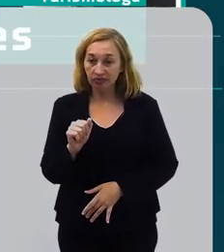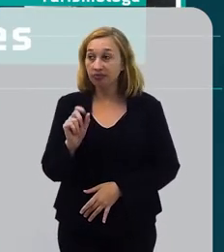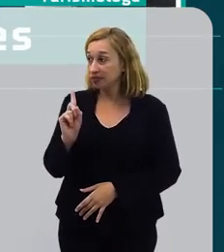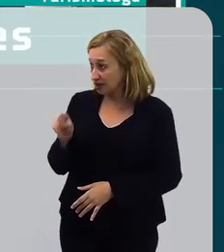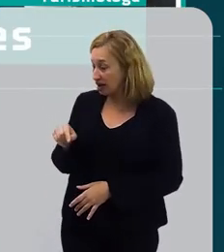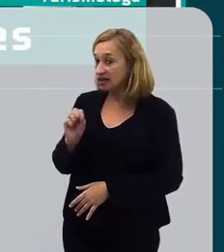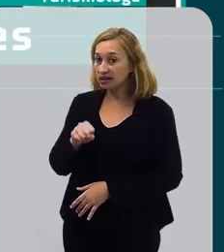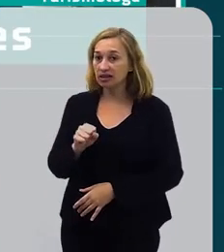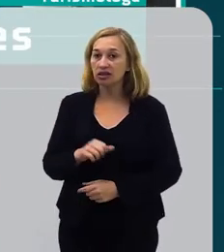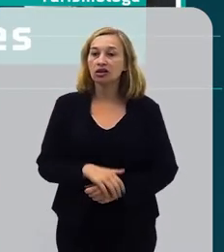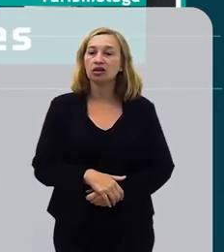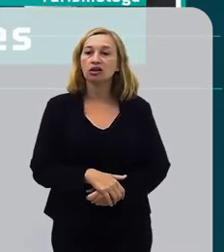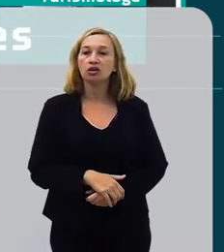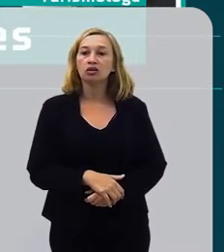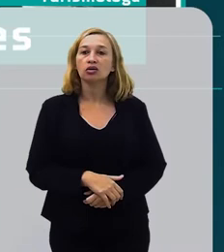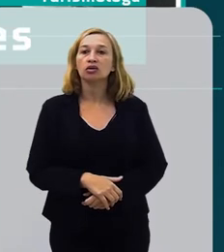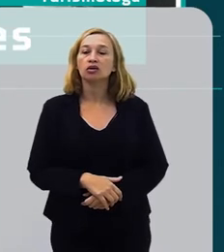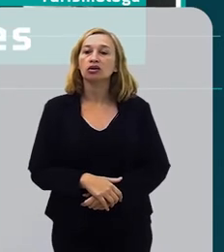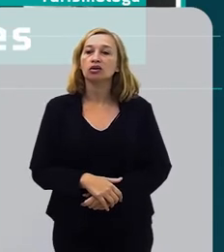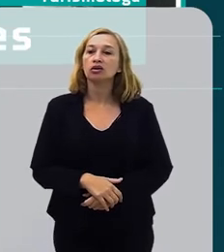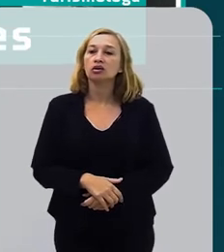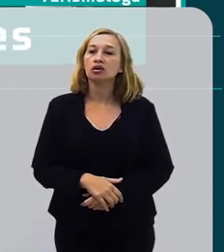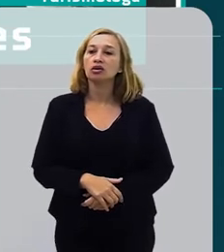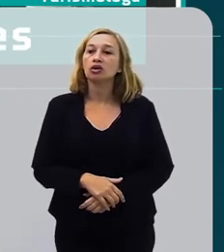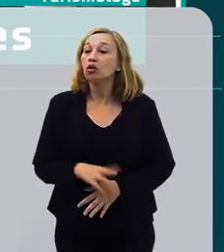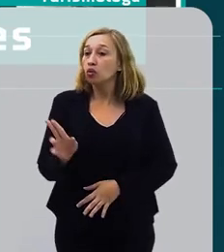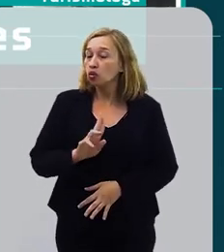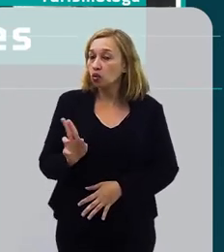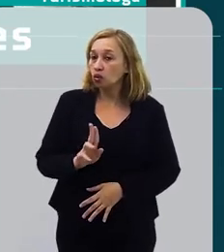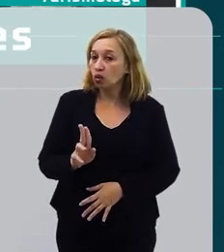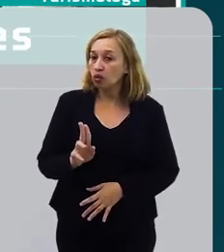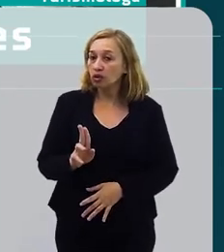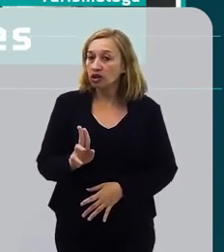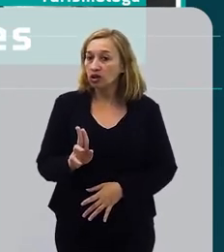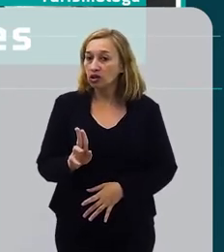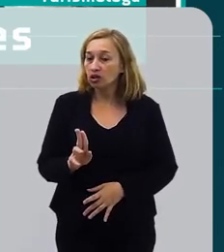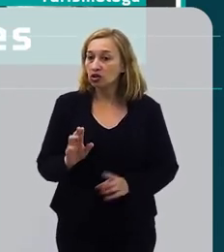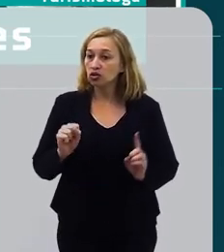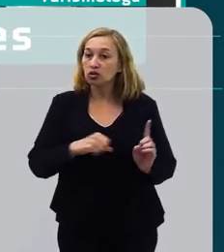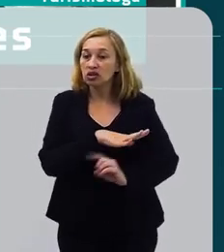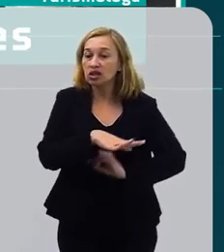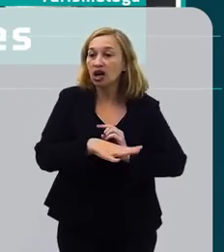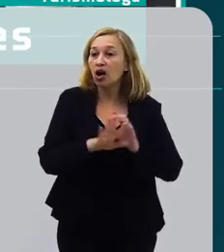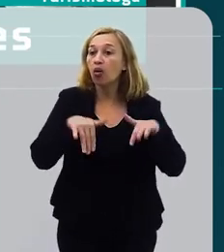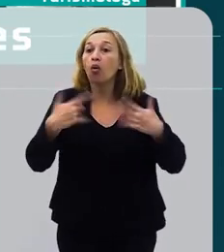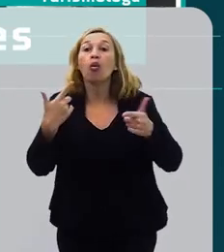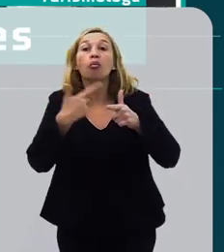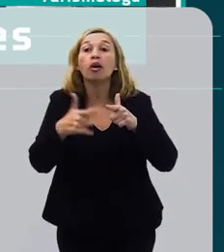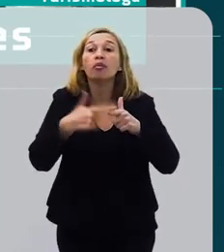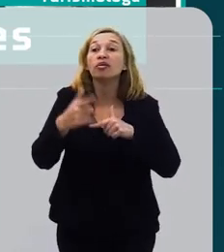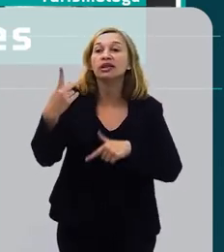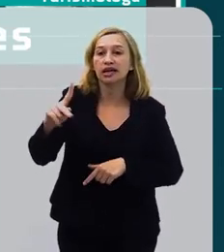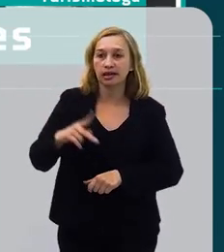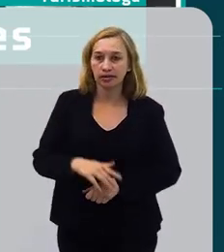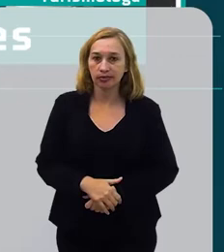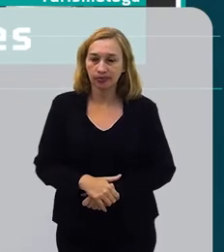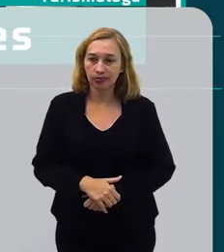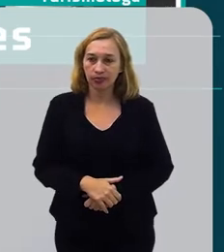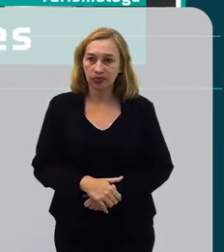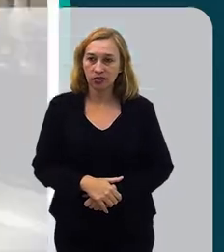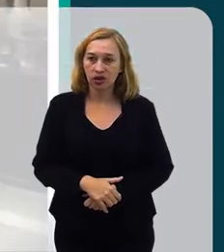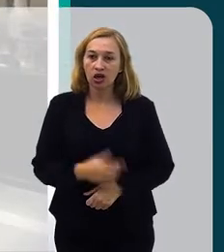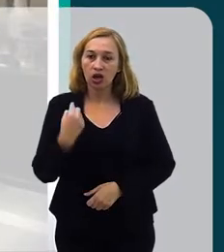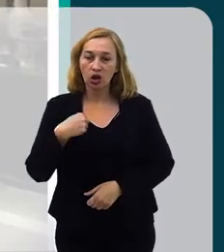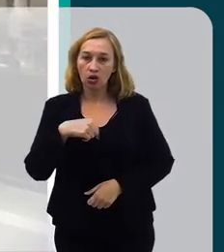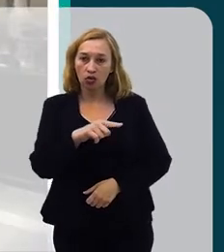Anitta que Anitta, usa Anitta, isso. né? Exato. Então, o nome social, qual é a problemática